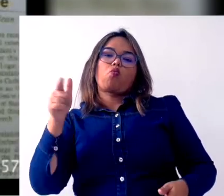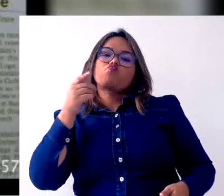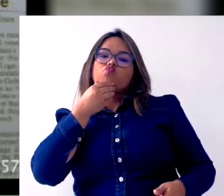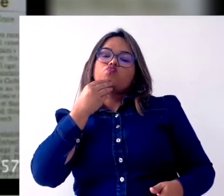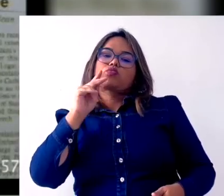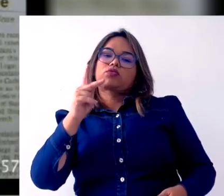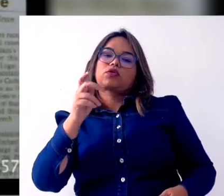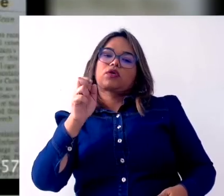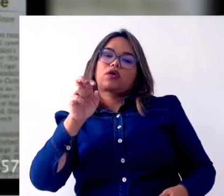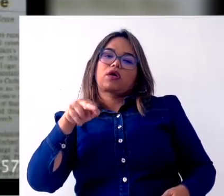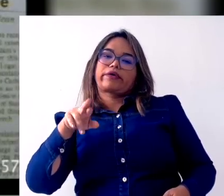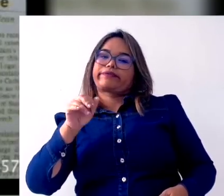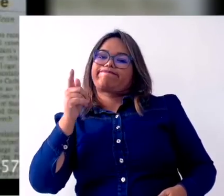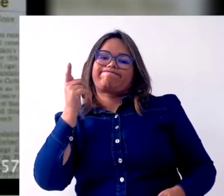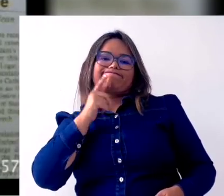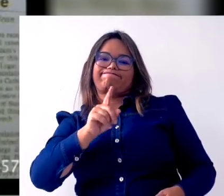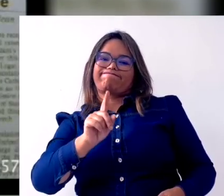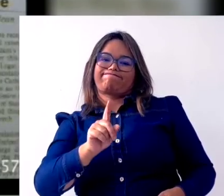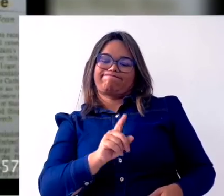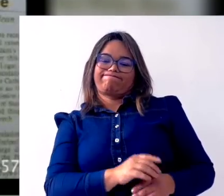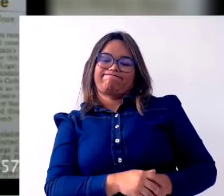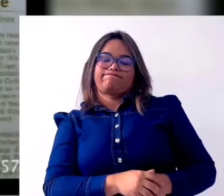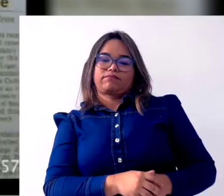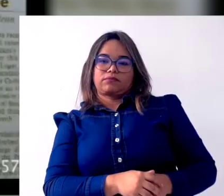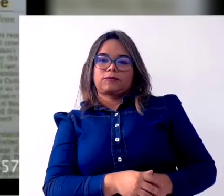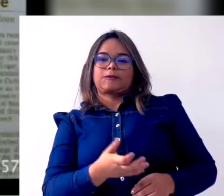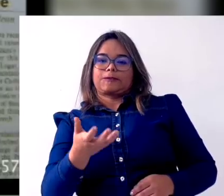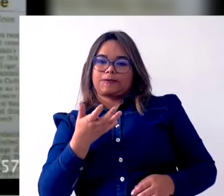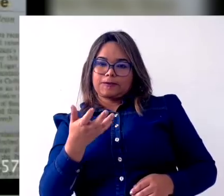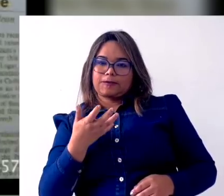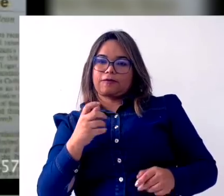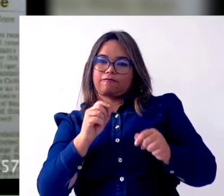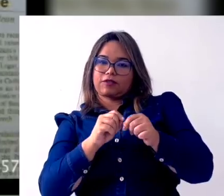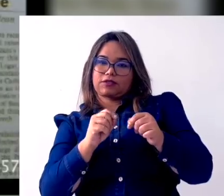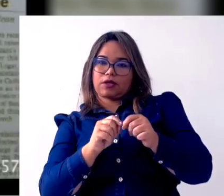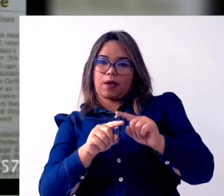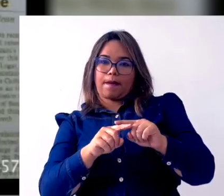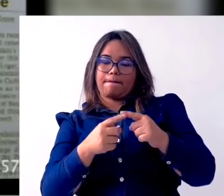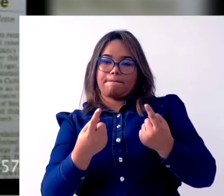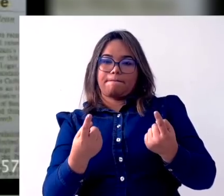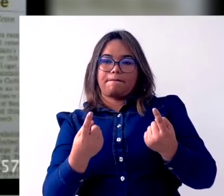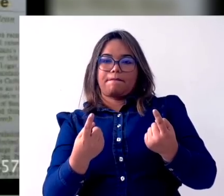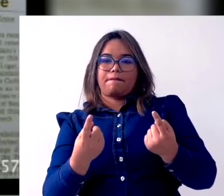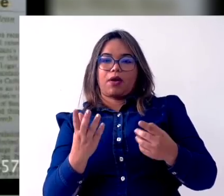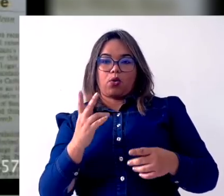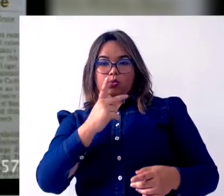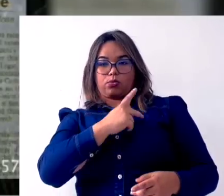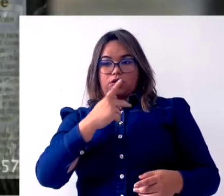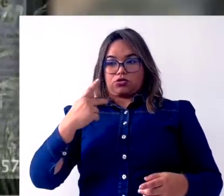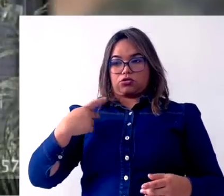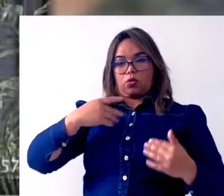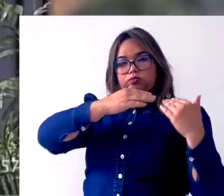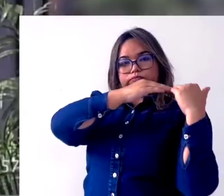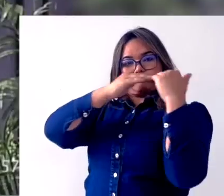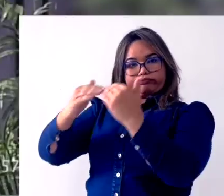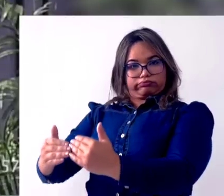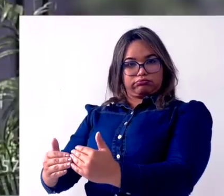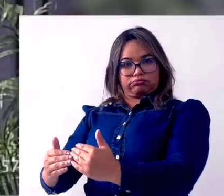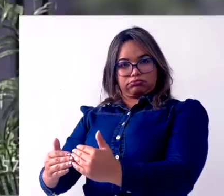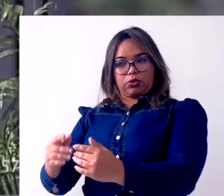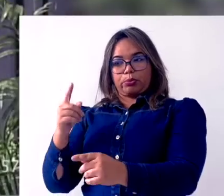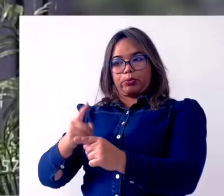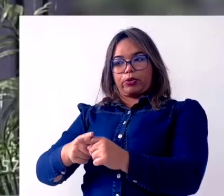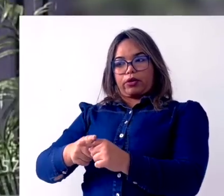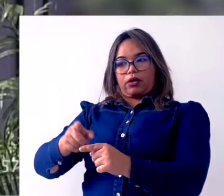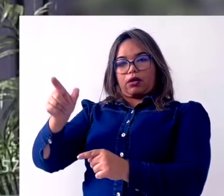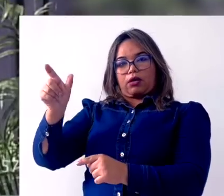mas ele sofreu com isso. Ele foi atacado do púlpito do seu próprio pastor quando ele quis reconhecer o Vaticano. E ele